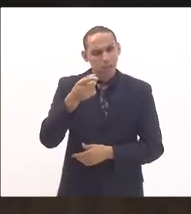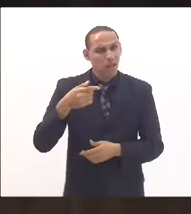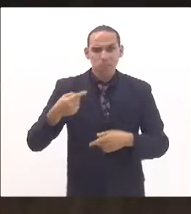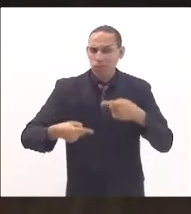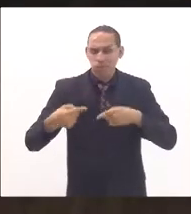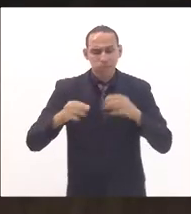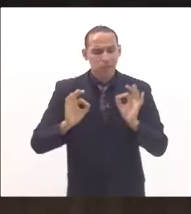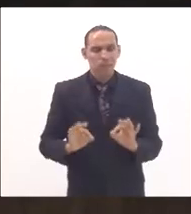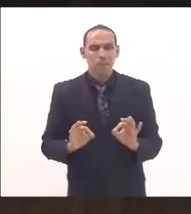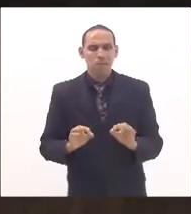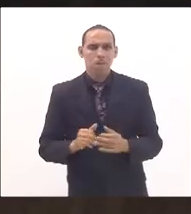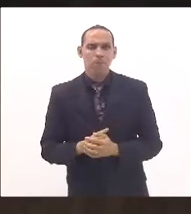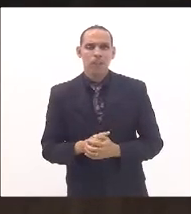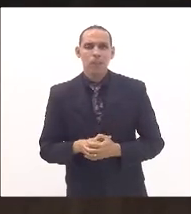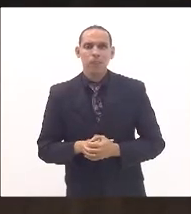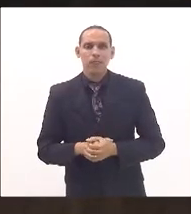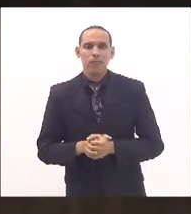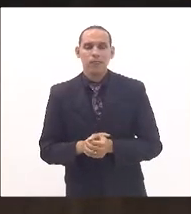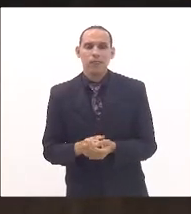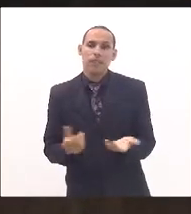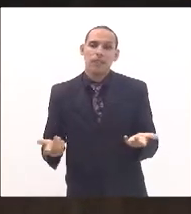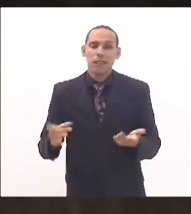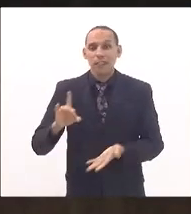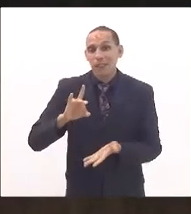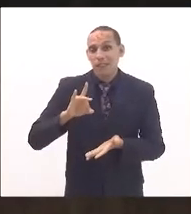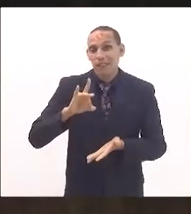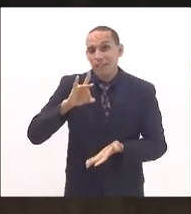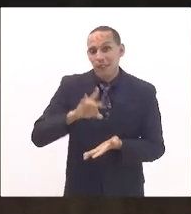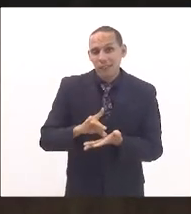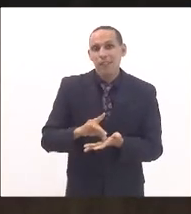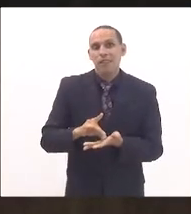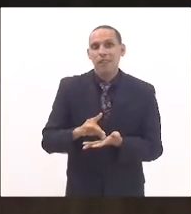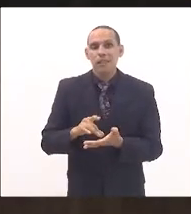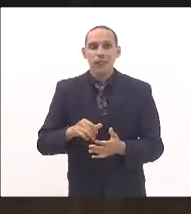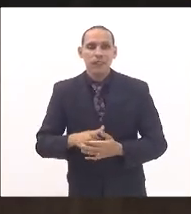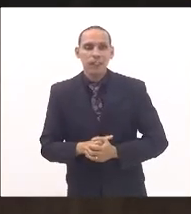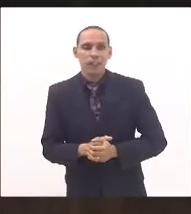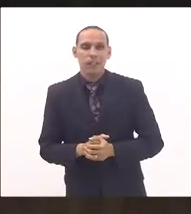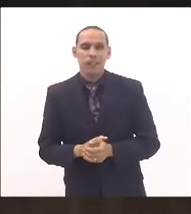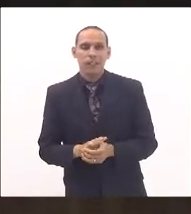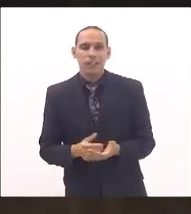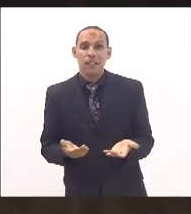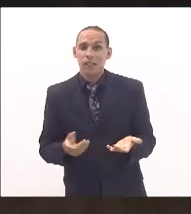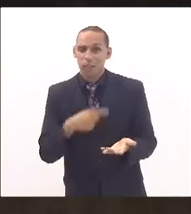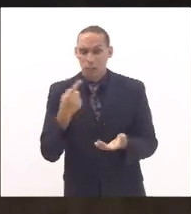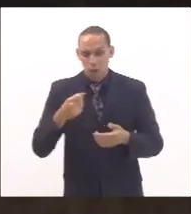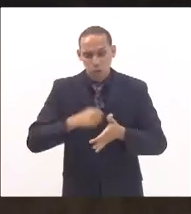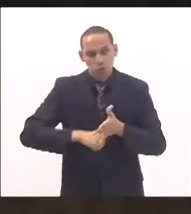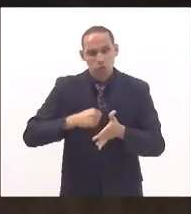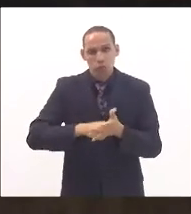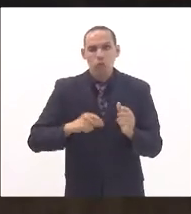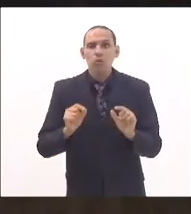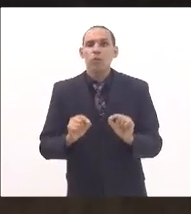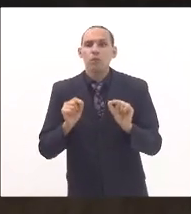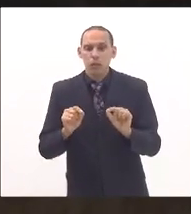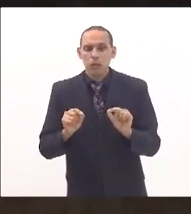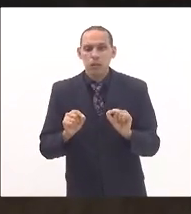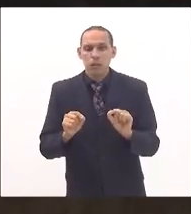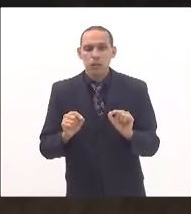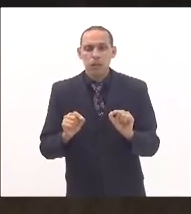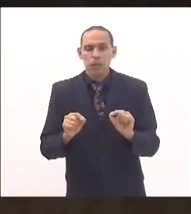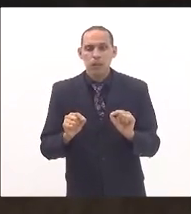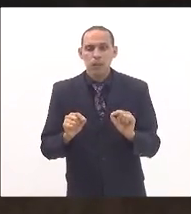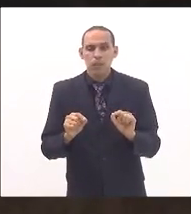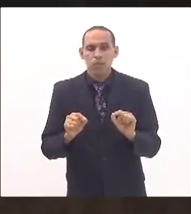de razão. Na verdade, a luta pela valorização dos servidores públicos, que é uma luta que muitos de nós fazemos aqui, pelo conjunto dos servidores,